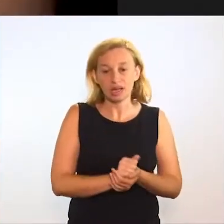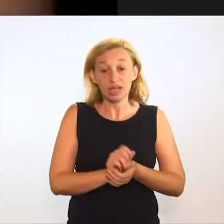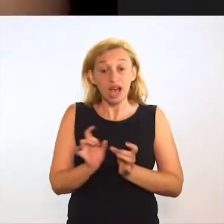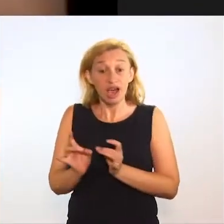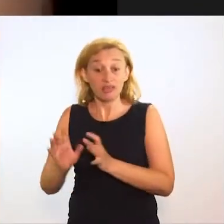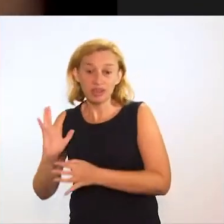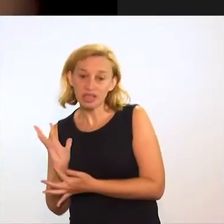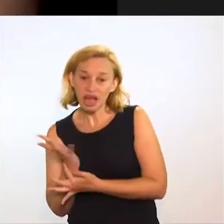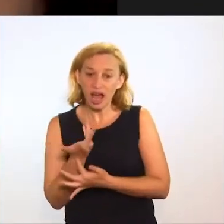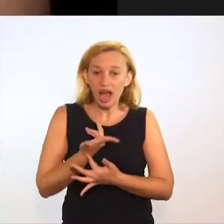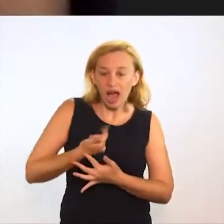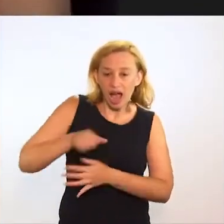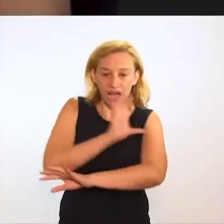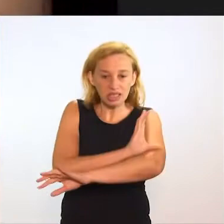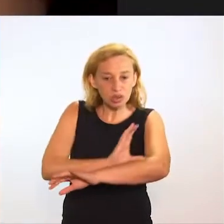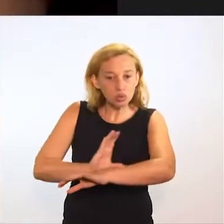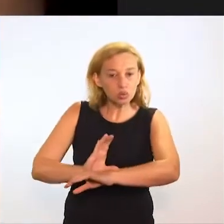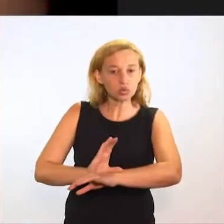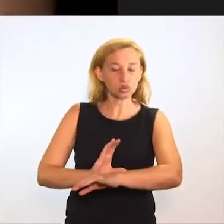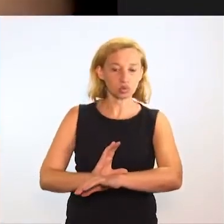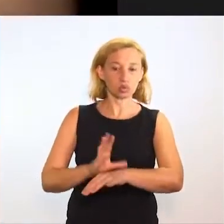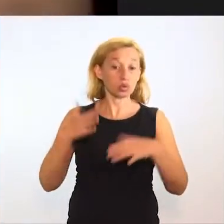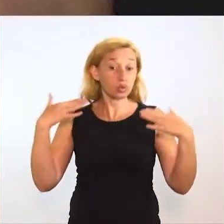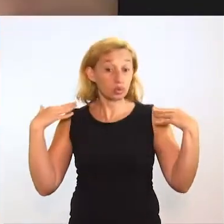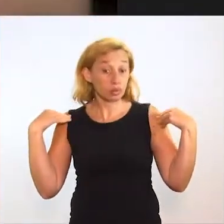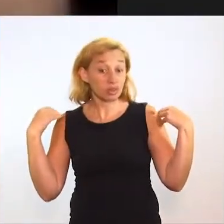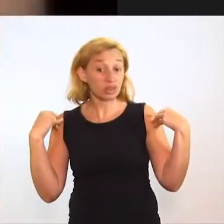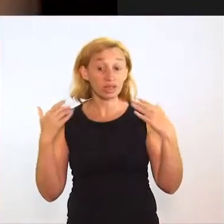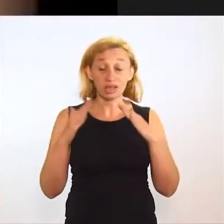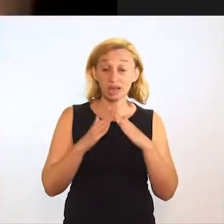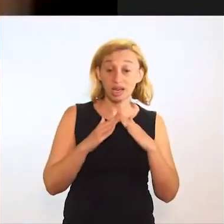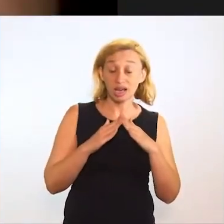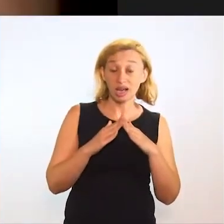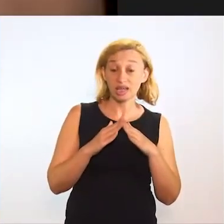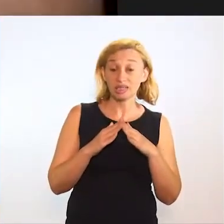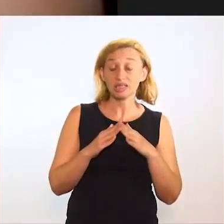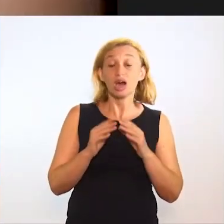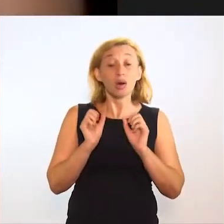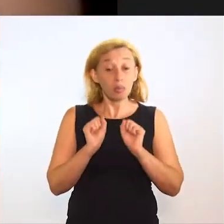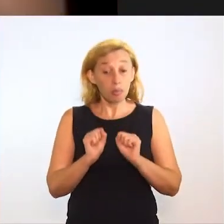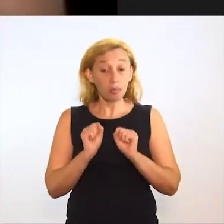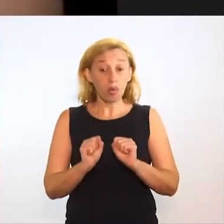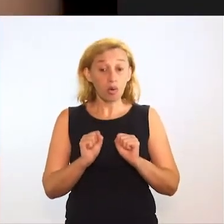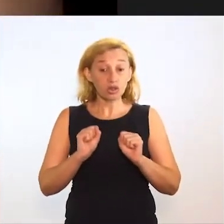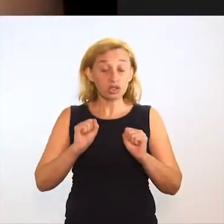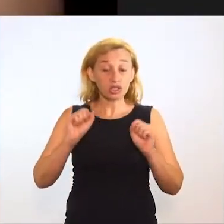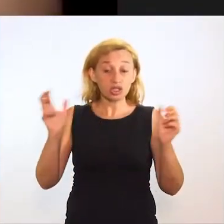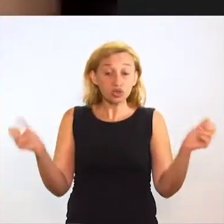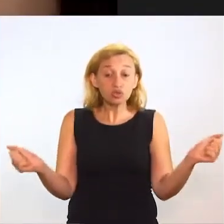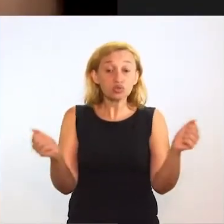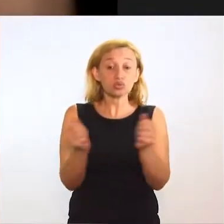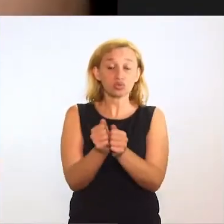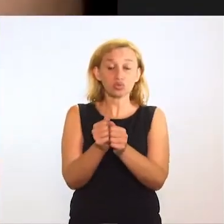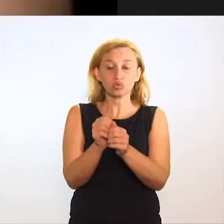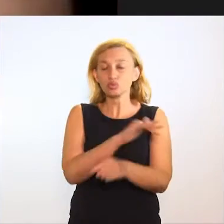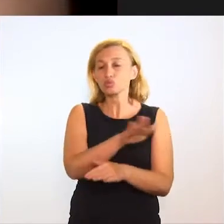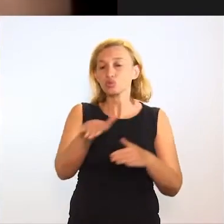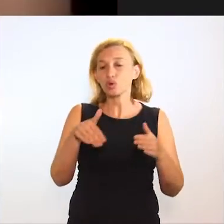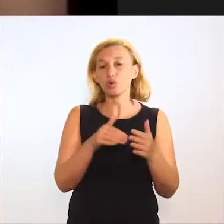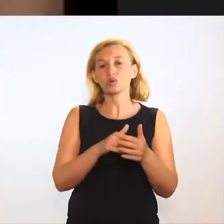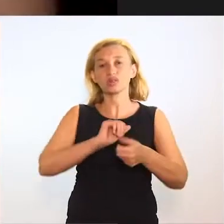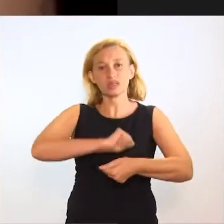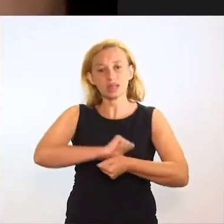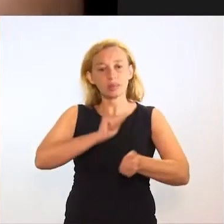a educação, a arte, a cultura, o lazer, o entretenimento. Então, a gente pode acoplar